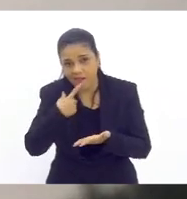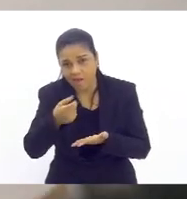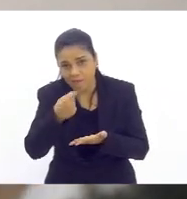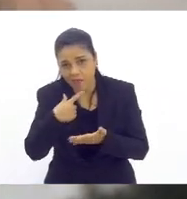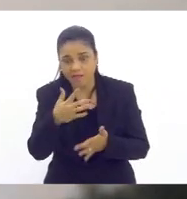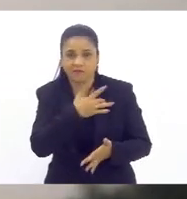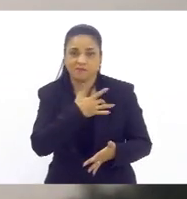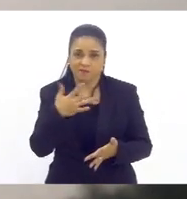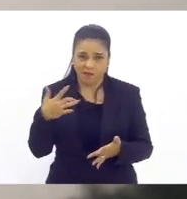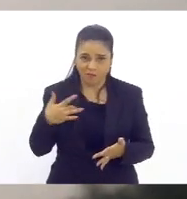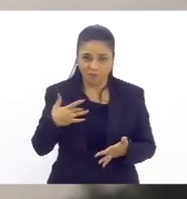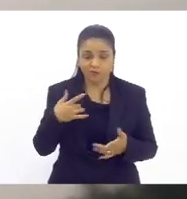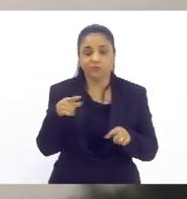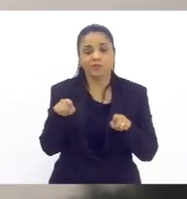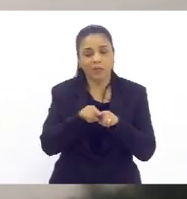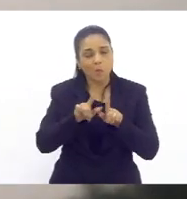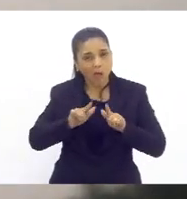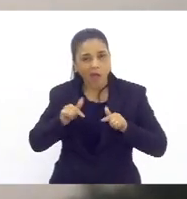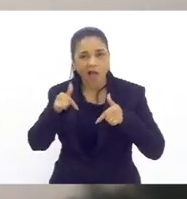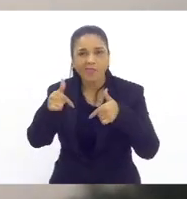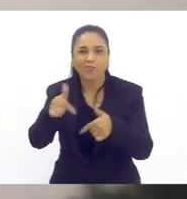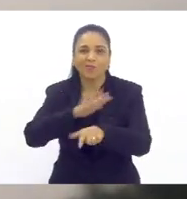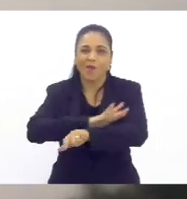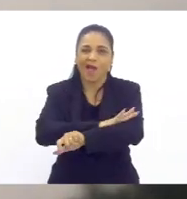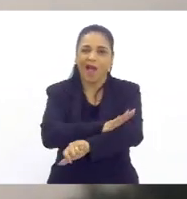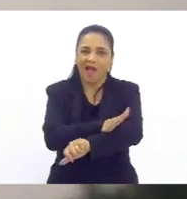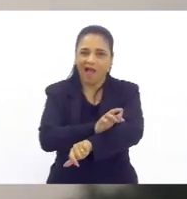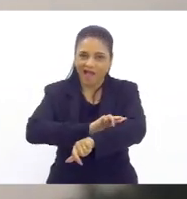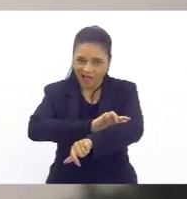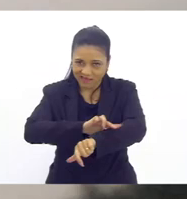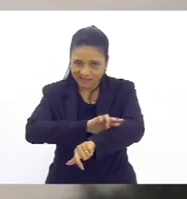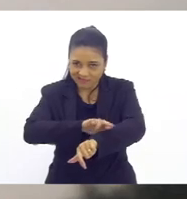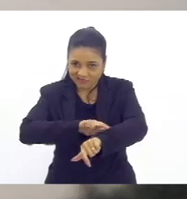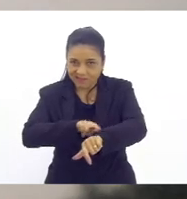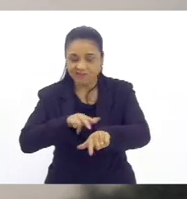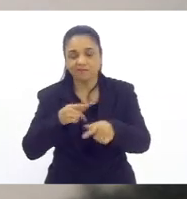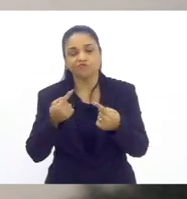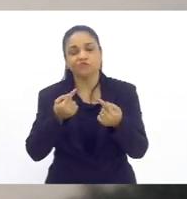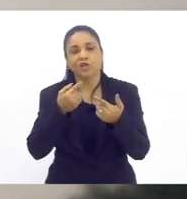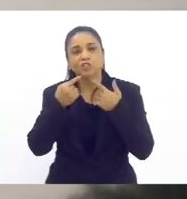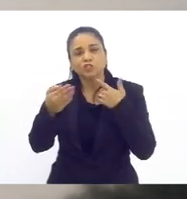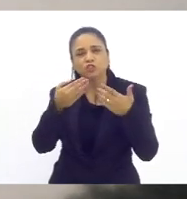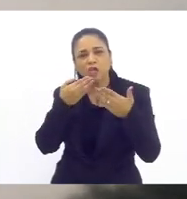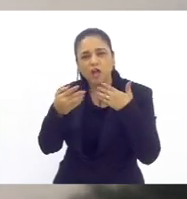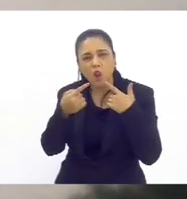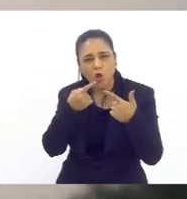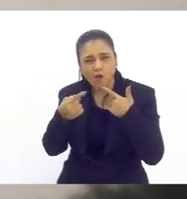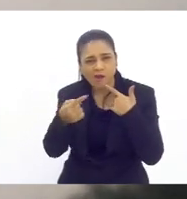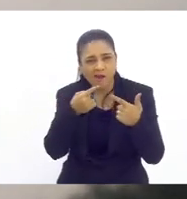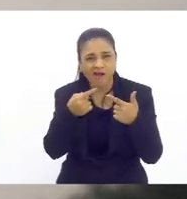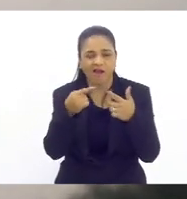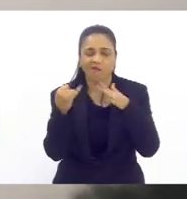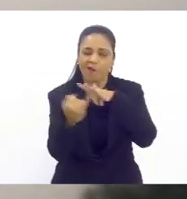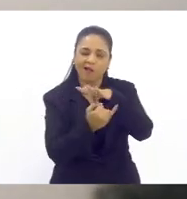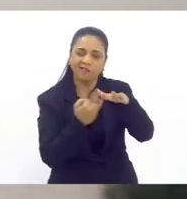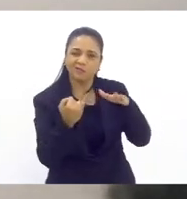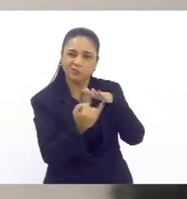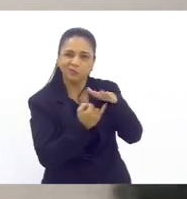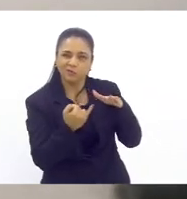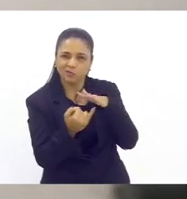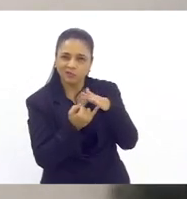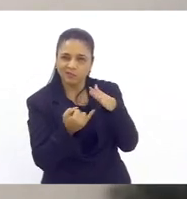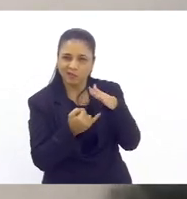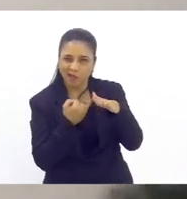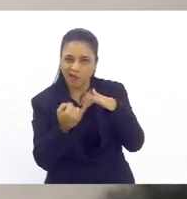que é racista e tentando dialogar com as falas principalmente das instituições que integram